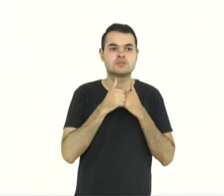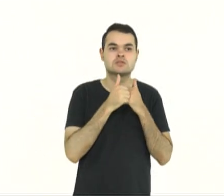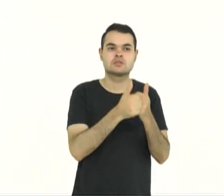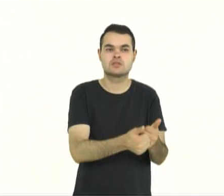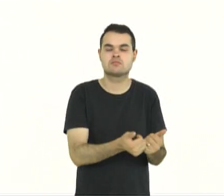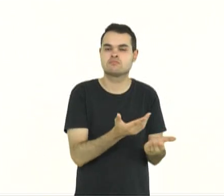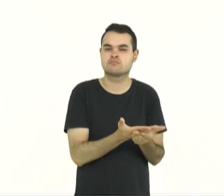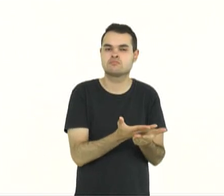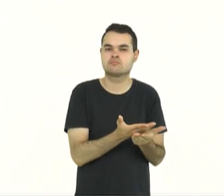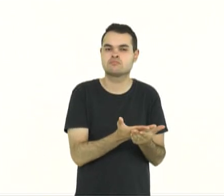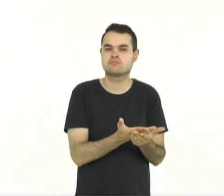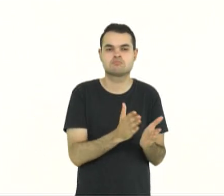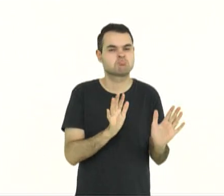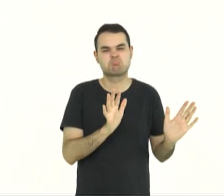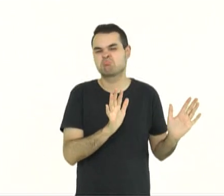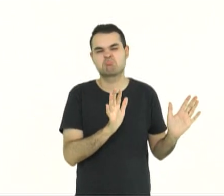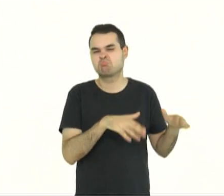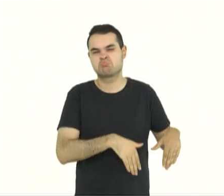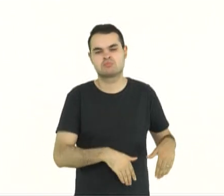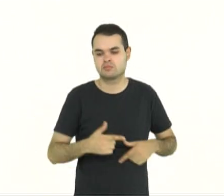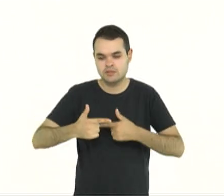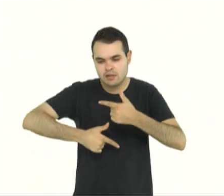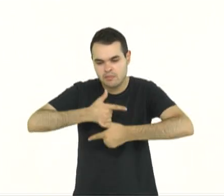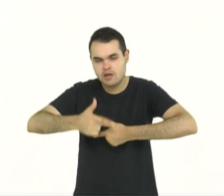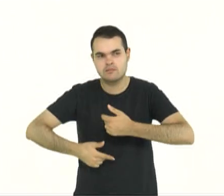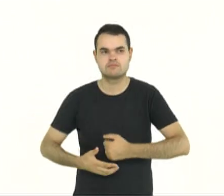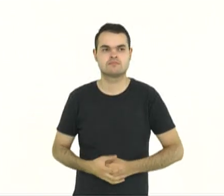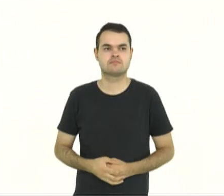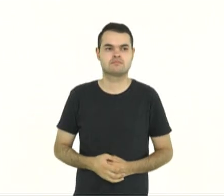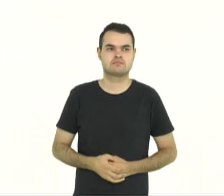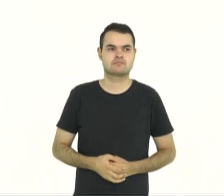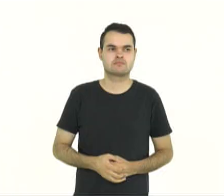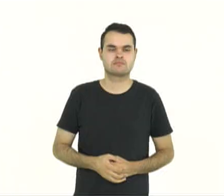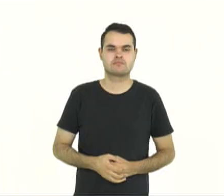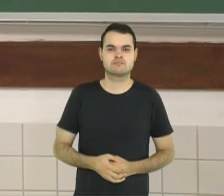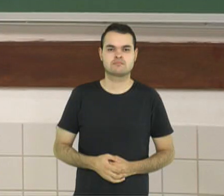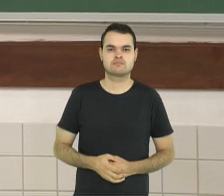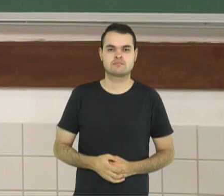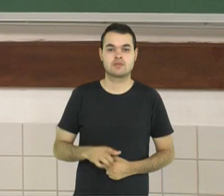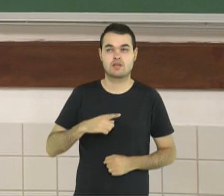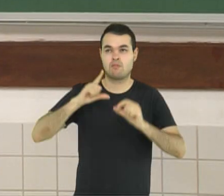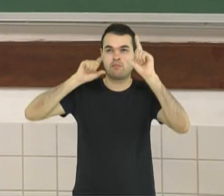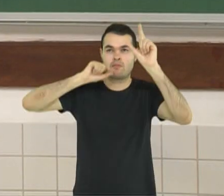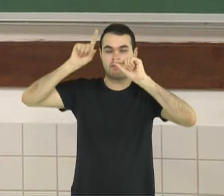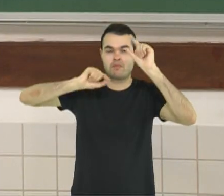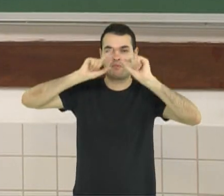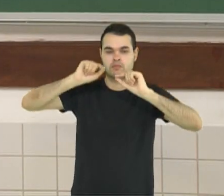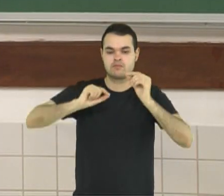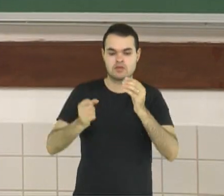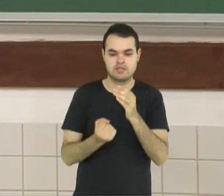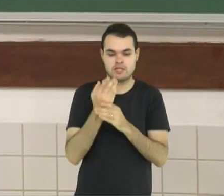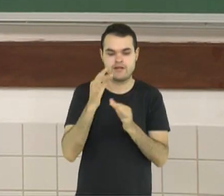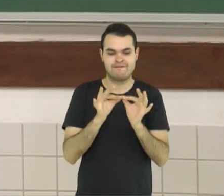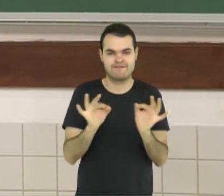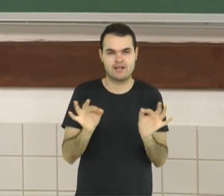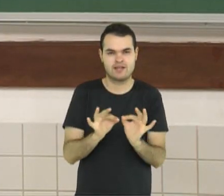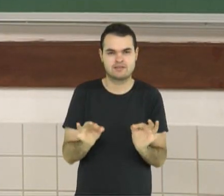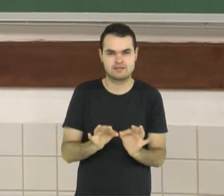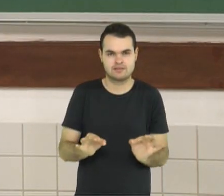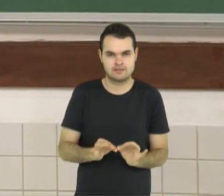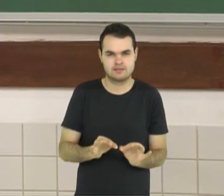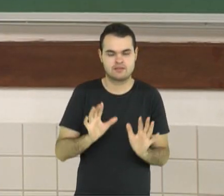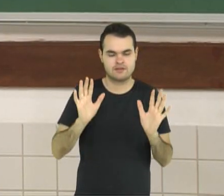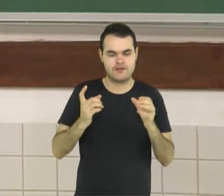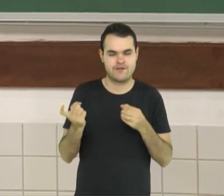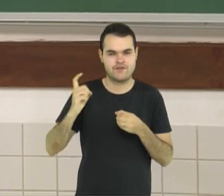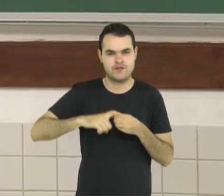não seguir os estudos, e também trabalhar. Então, você vai usar essas opções aqui para você montar frases e logo